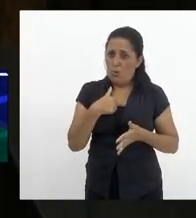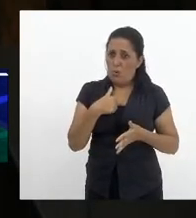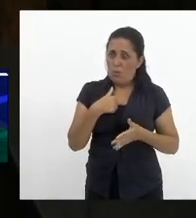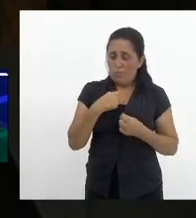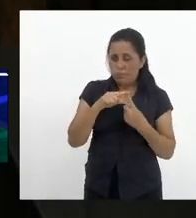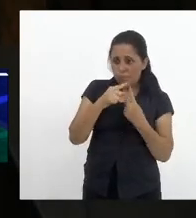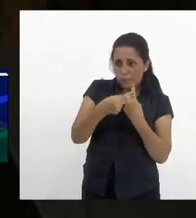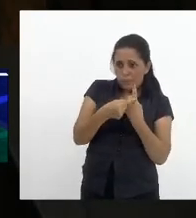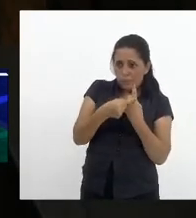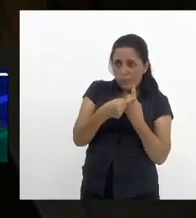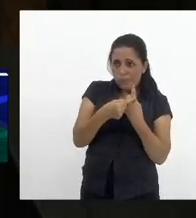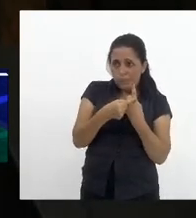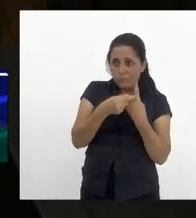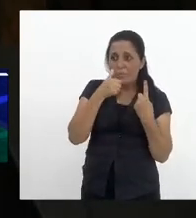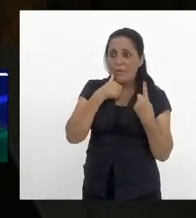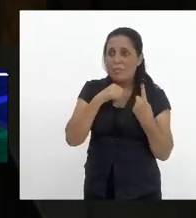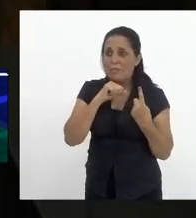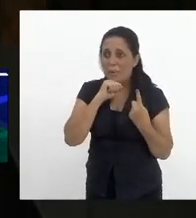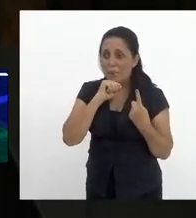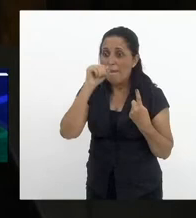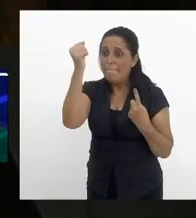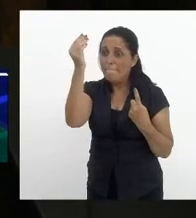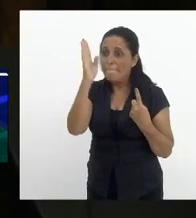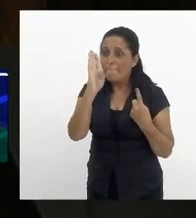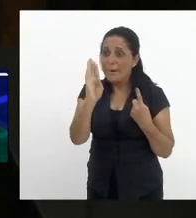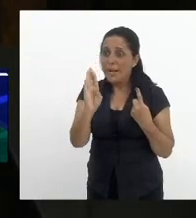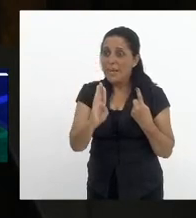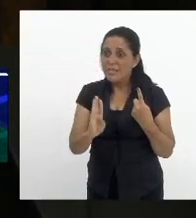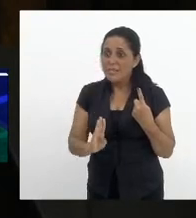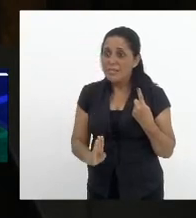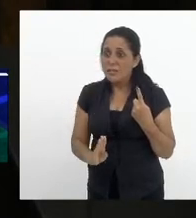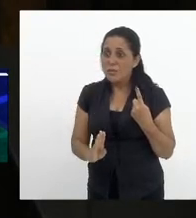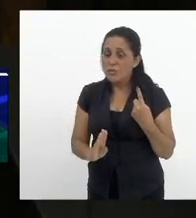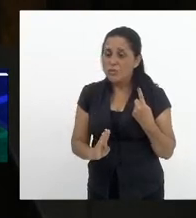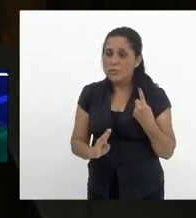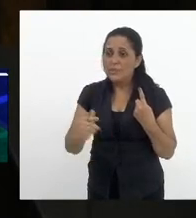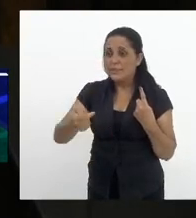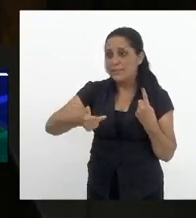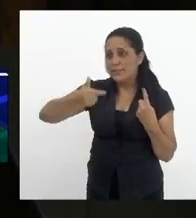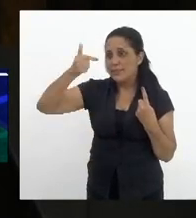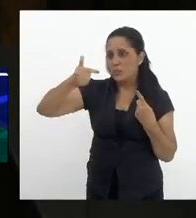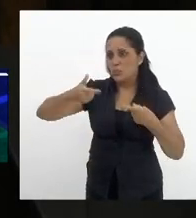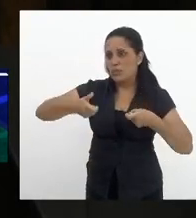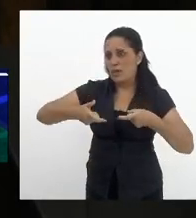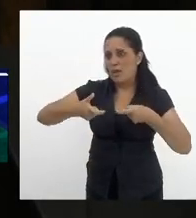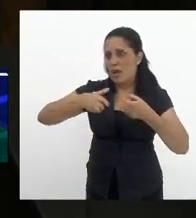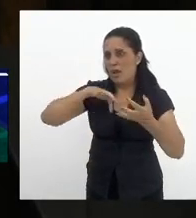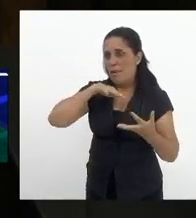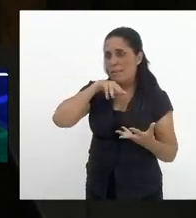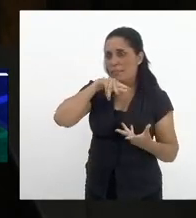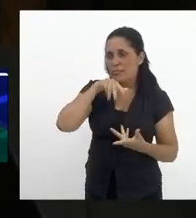eu fui gerado quando o Brasil ainda estava na Segunda Guerra Mundial.